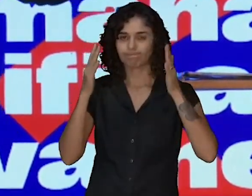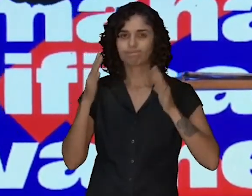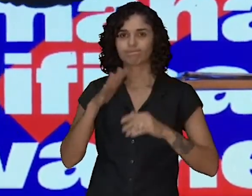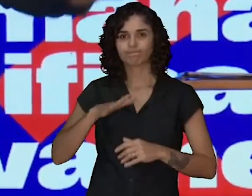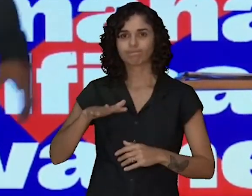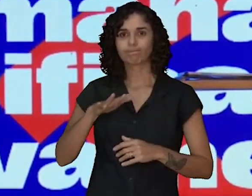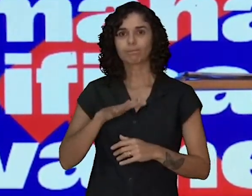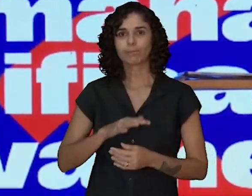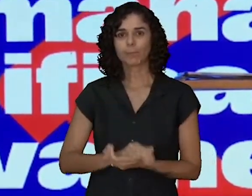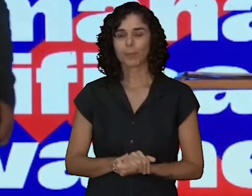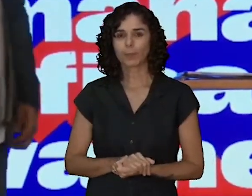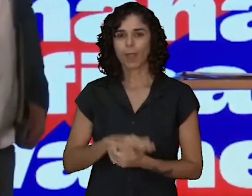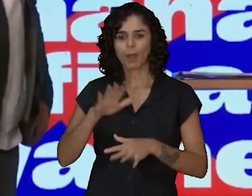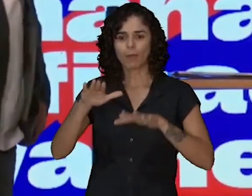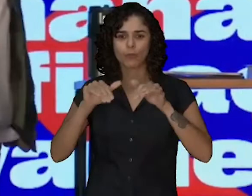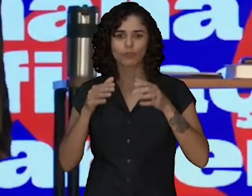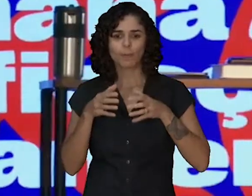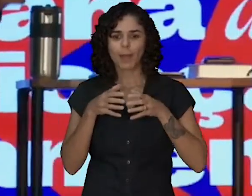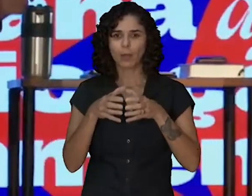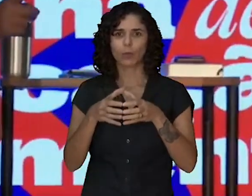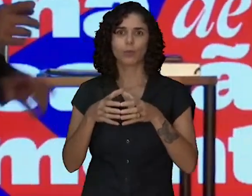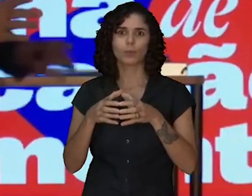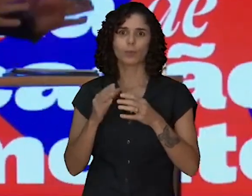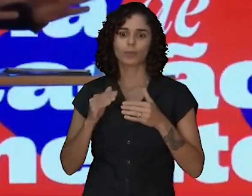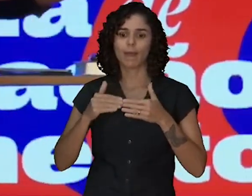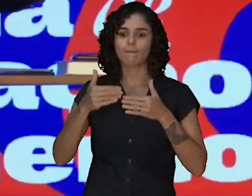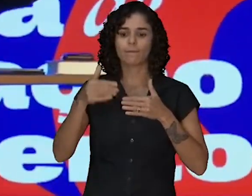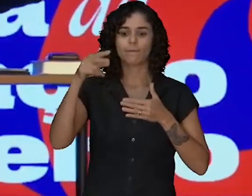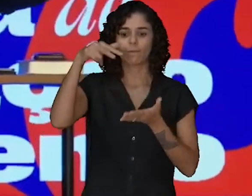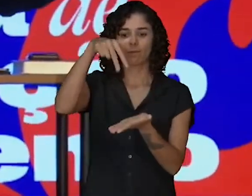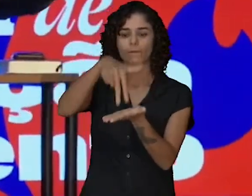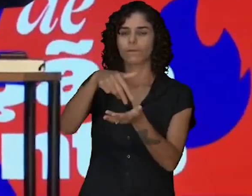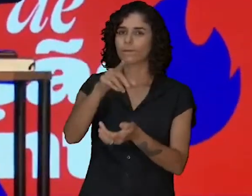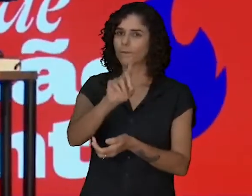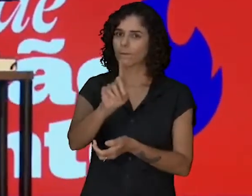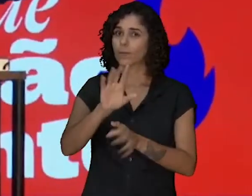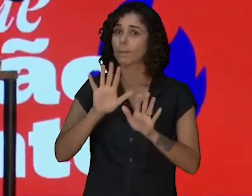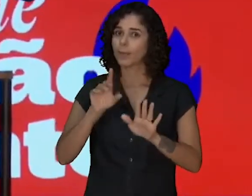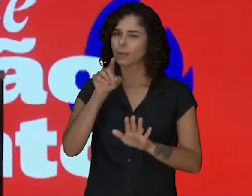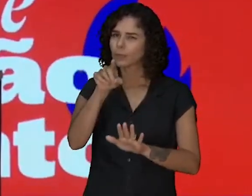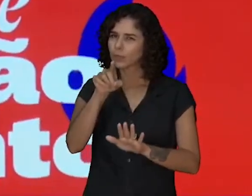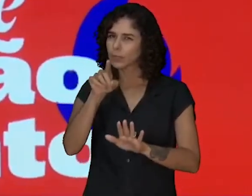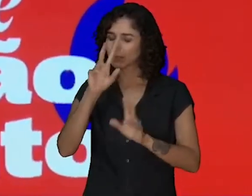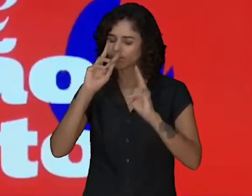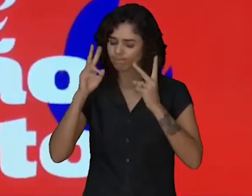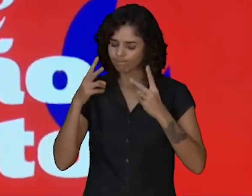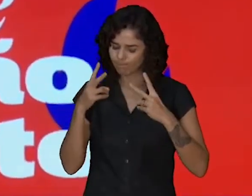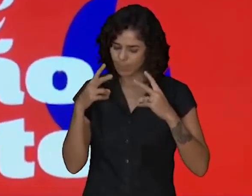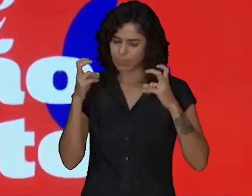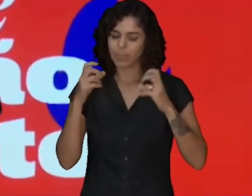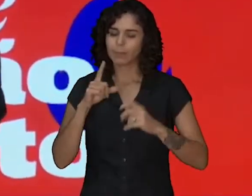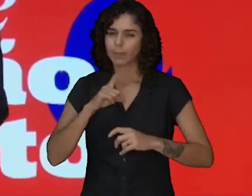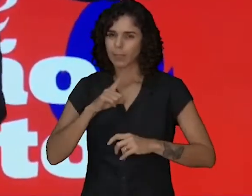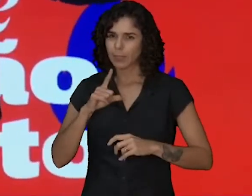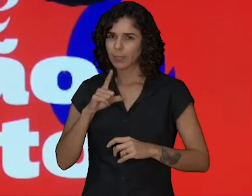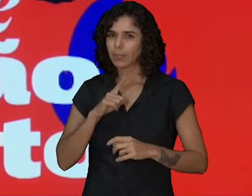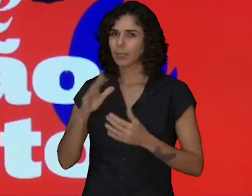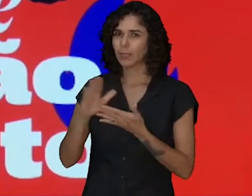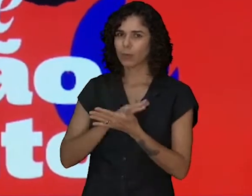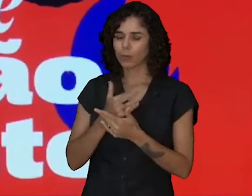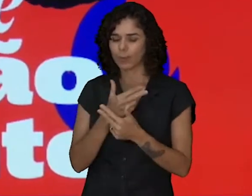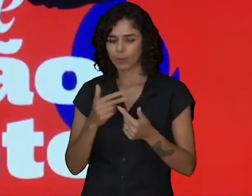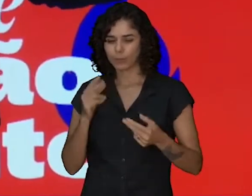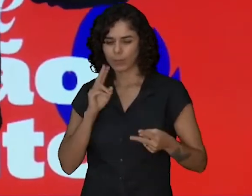vou chamar todos os grupos para frente, mas você que percebe que tem coisas que te prendem, pode